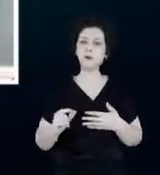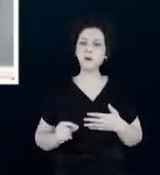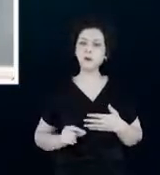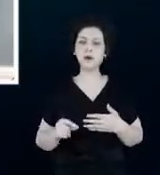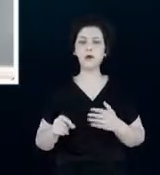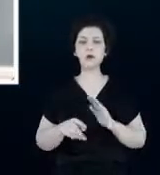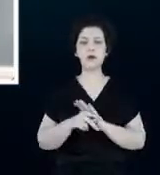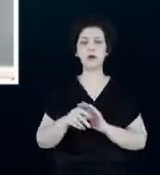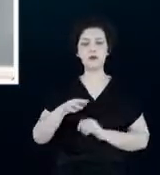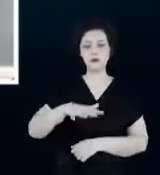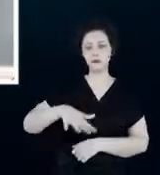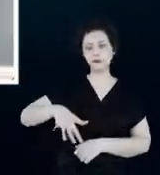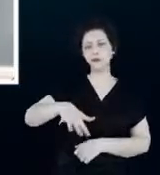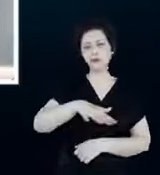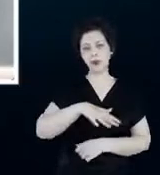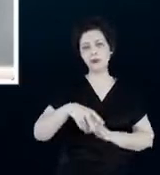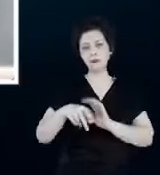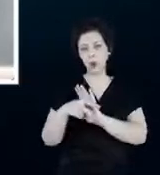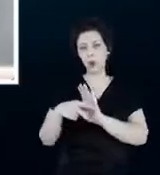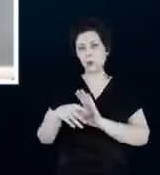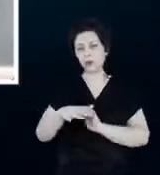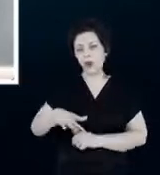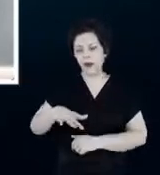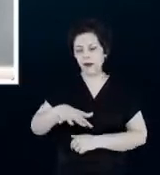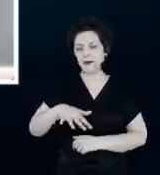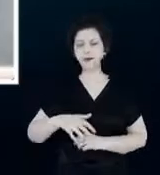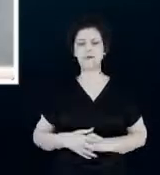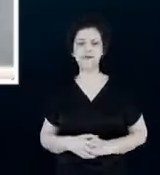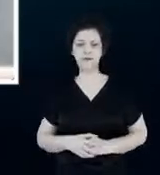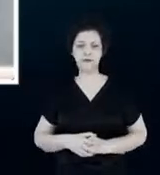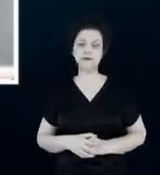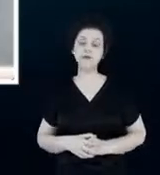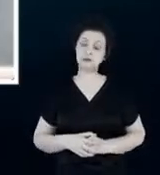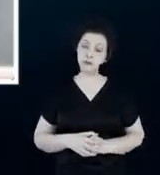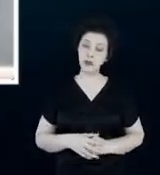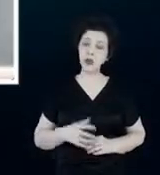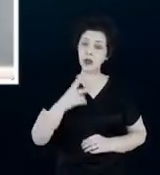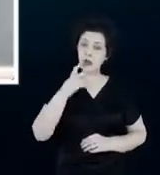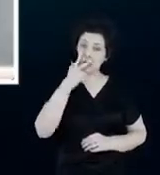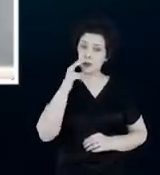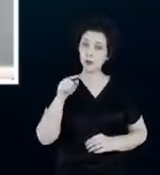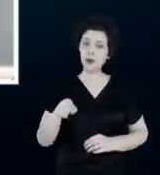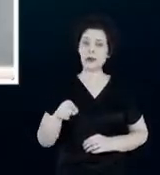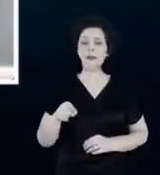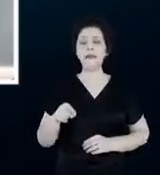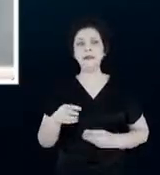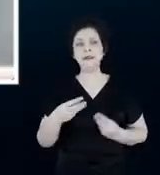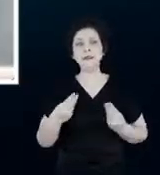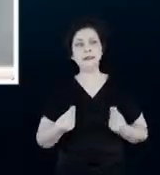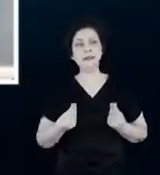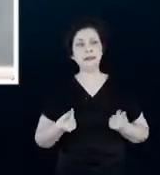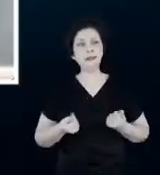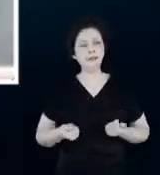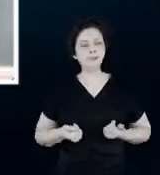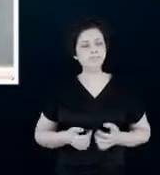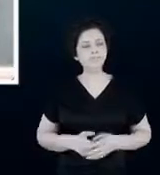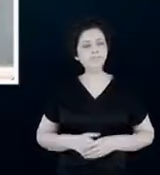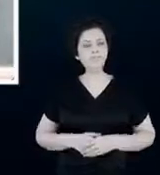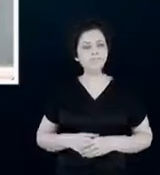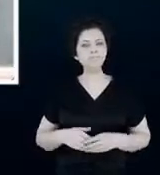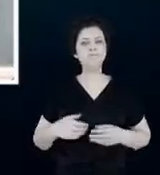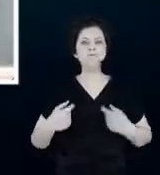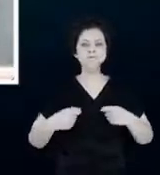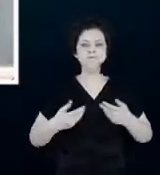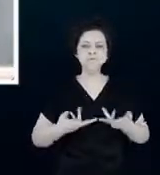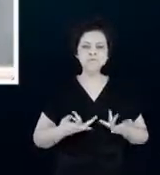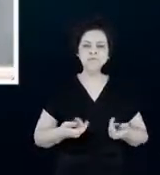do setor, a gente acha que é um ponto que merece ser, talvez, ainda trabalhado,